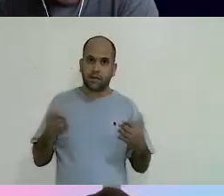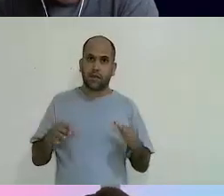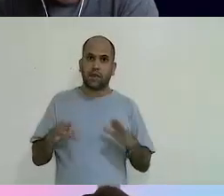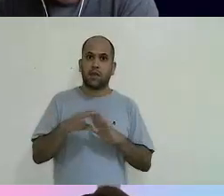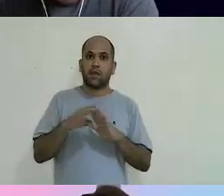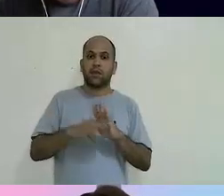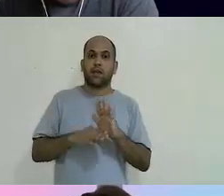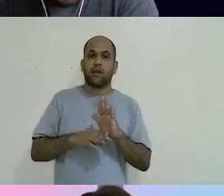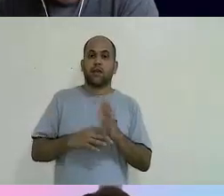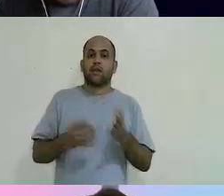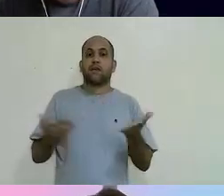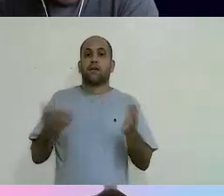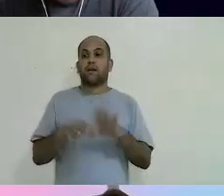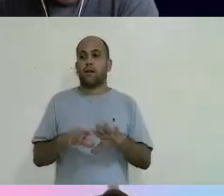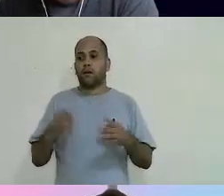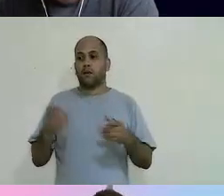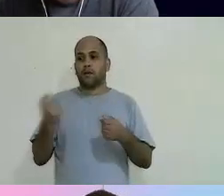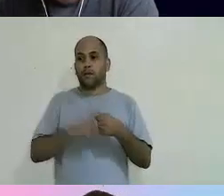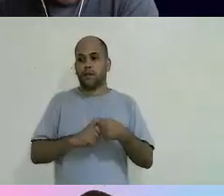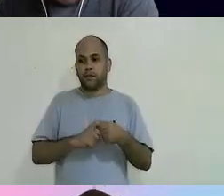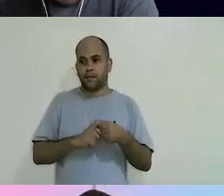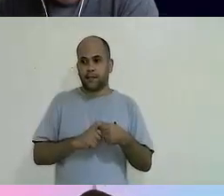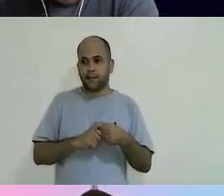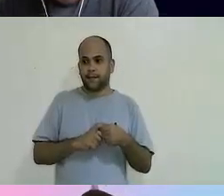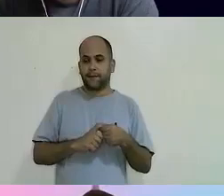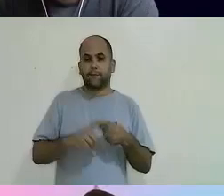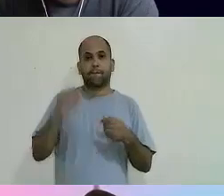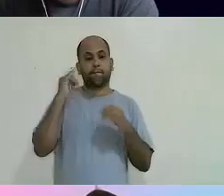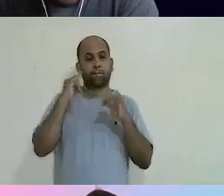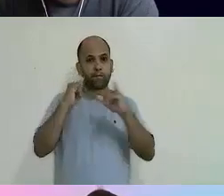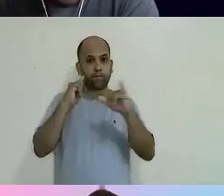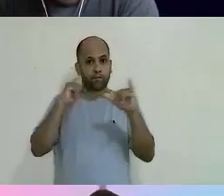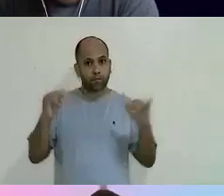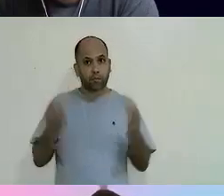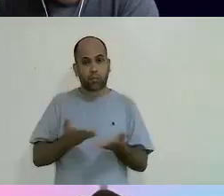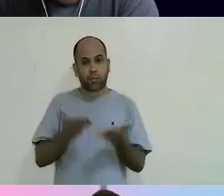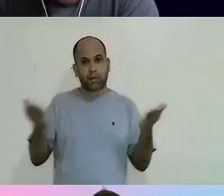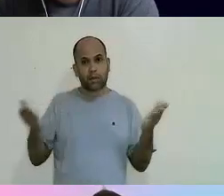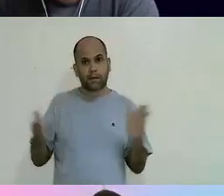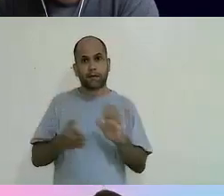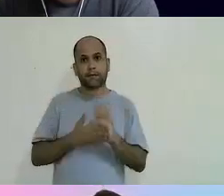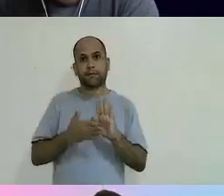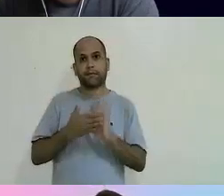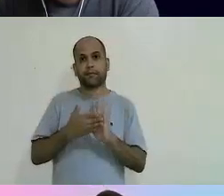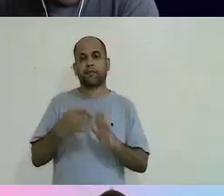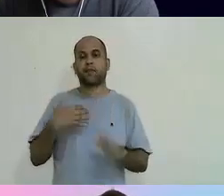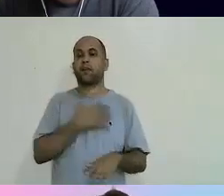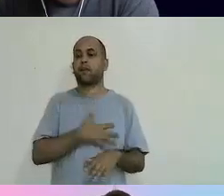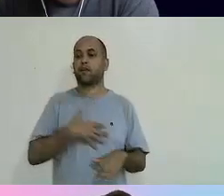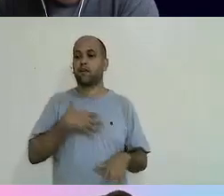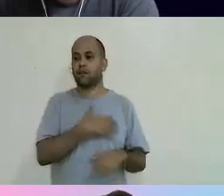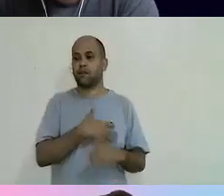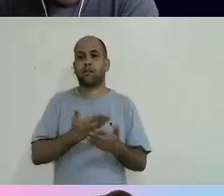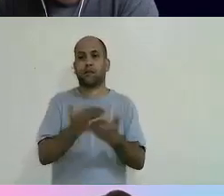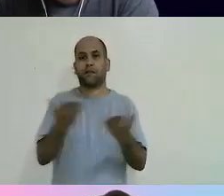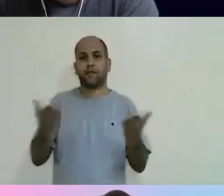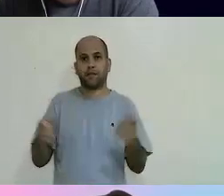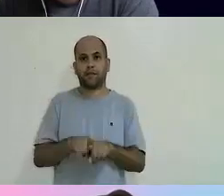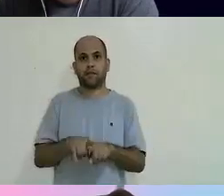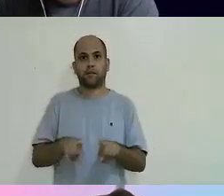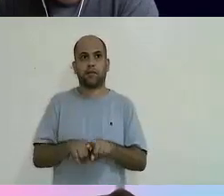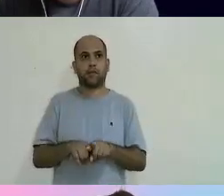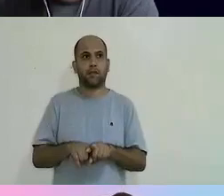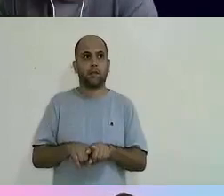super parceiro nosso de divulgação também do programa, adoraria ter vocês dentro